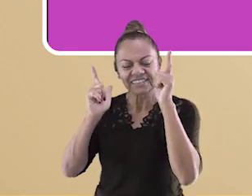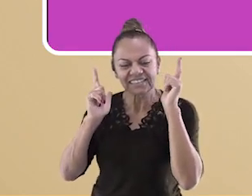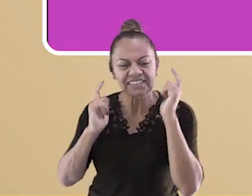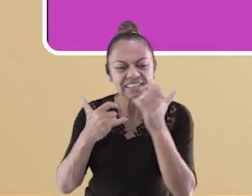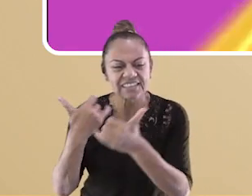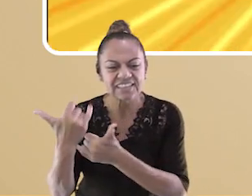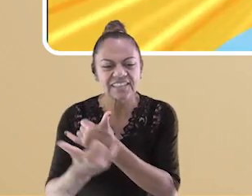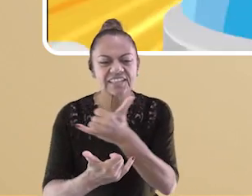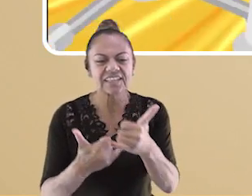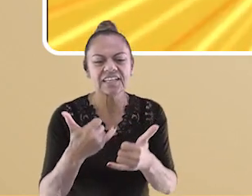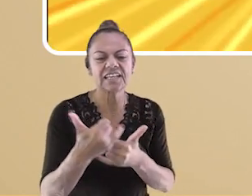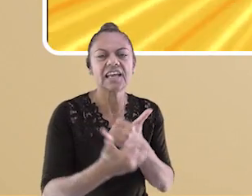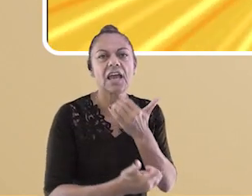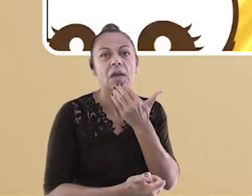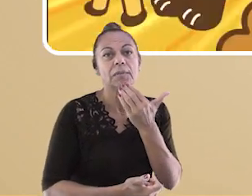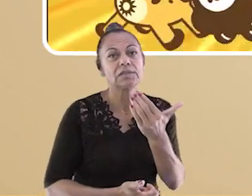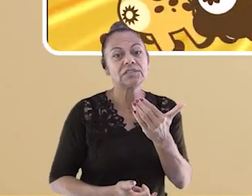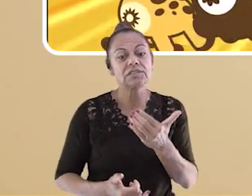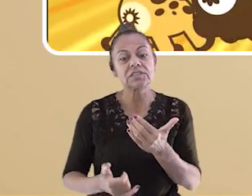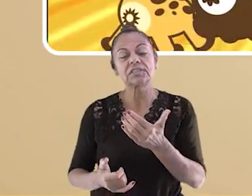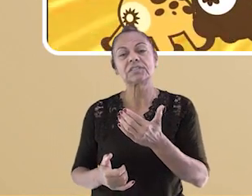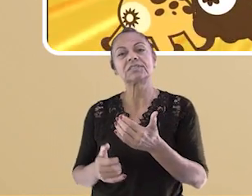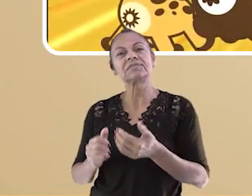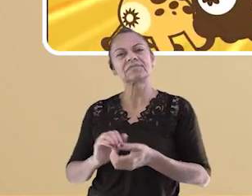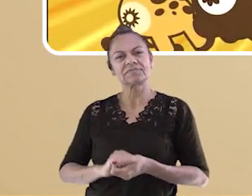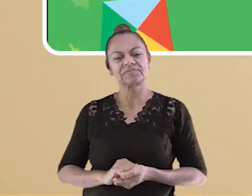sem nenhum brinquedo perdido por aí.